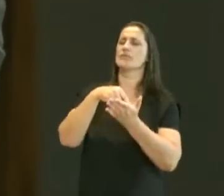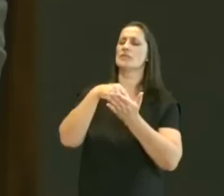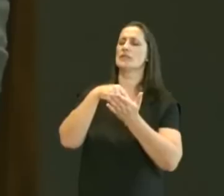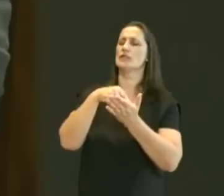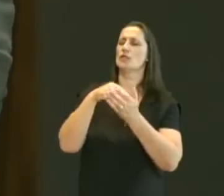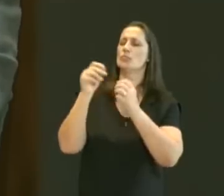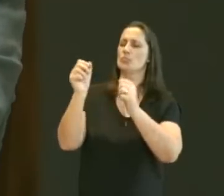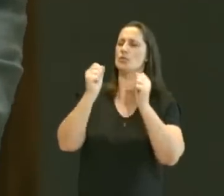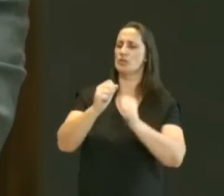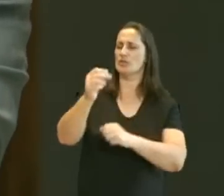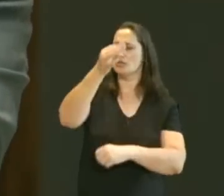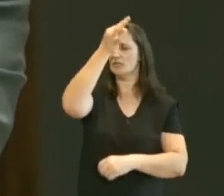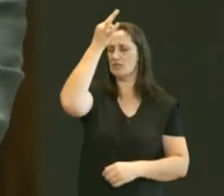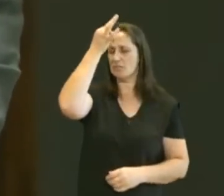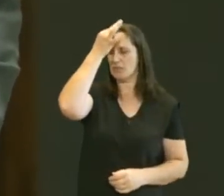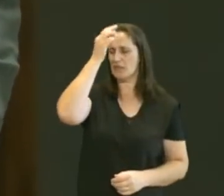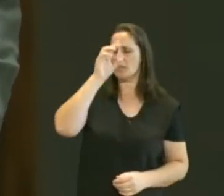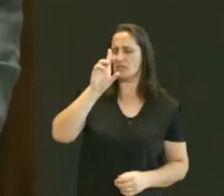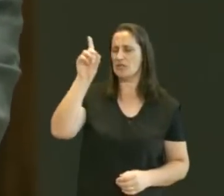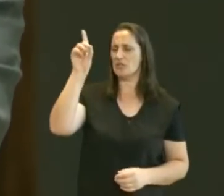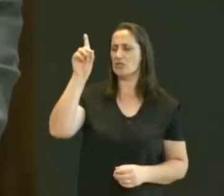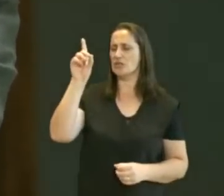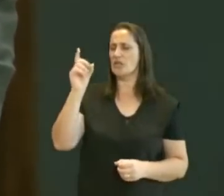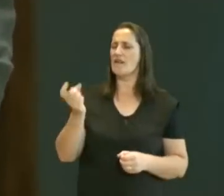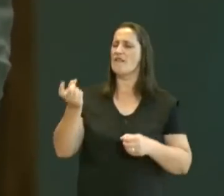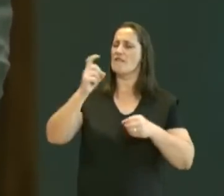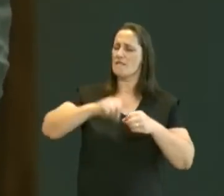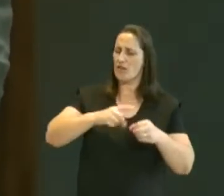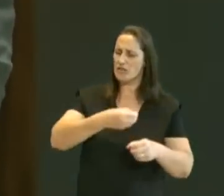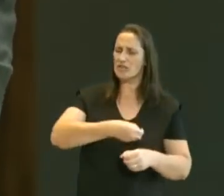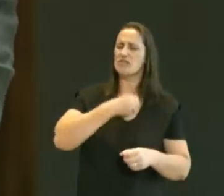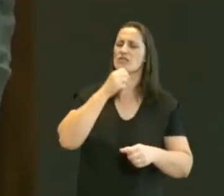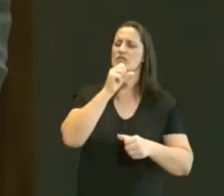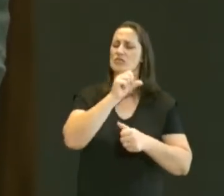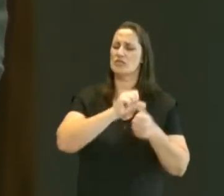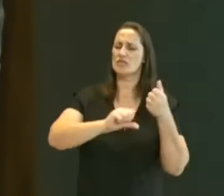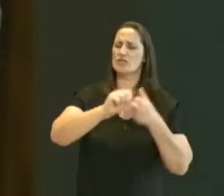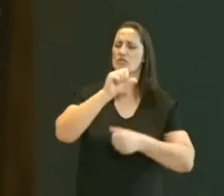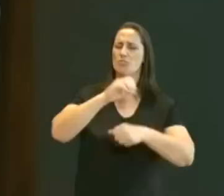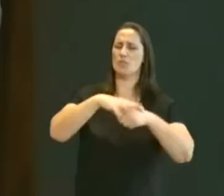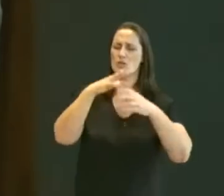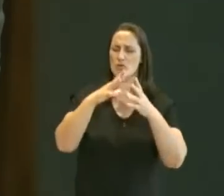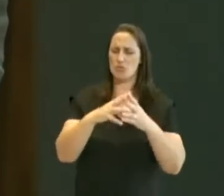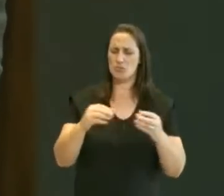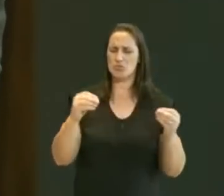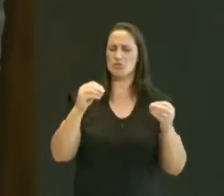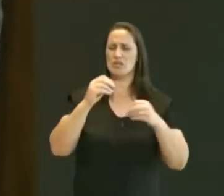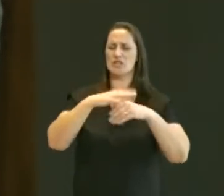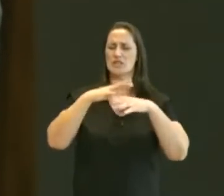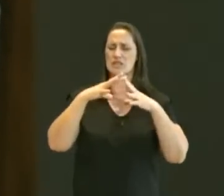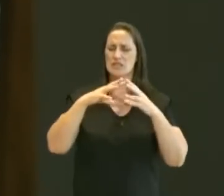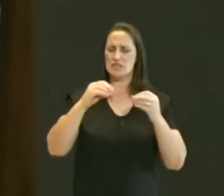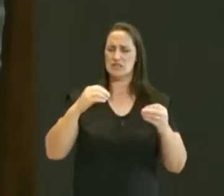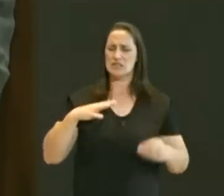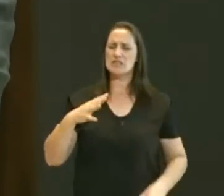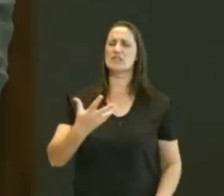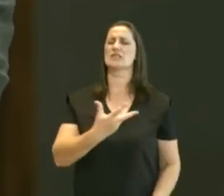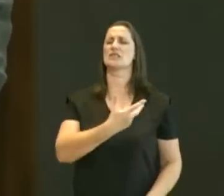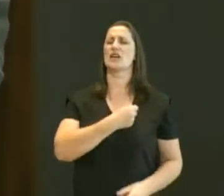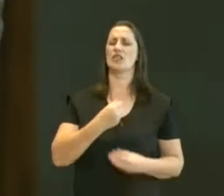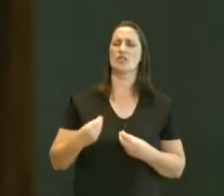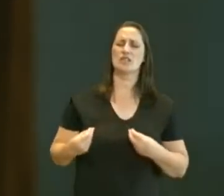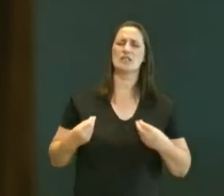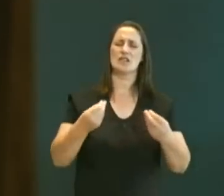de Deus. Ressuscita, Senhor, transforma, Senhor, cura, Senhor, salva, Senhor, traz